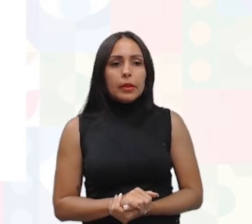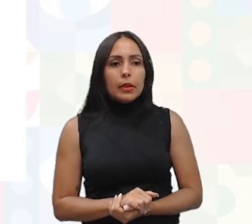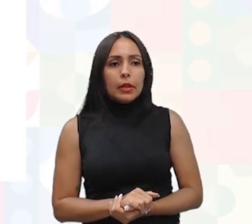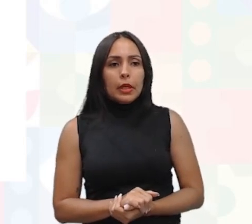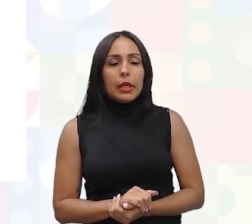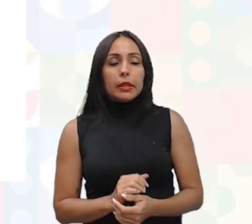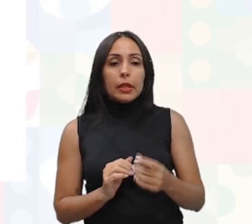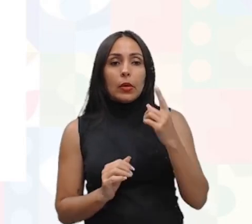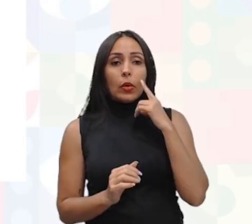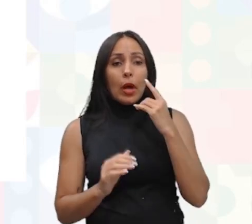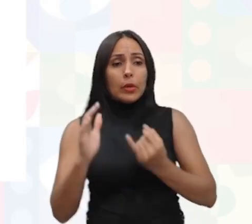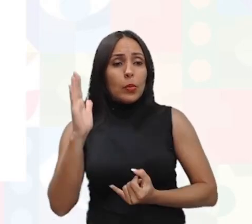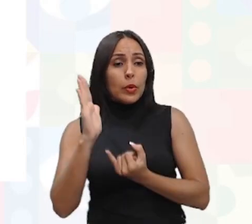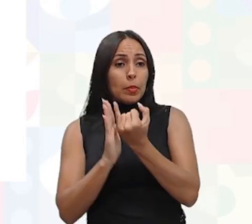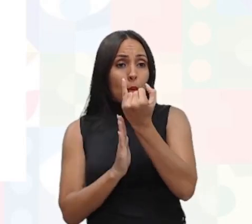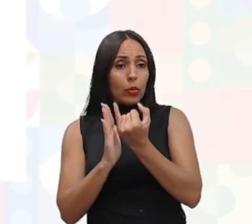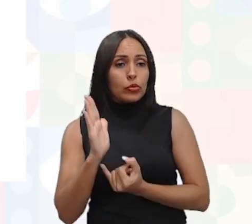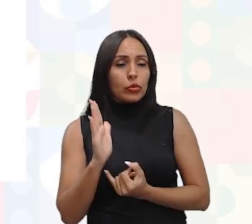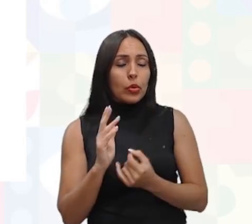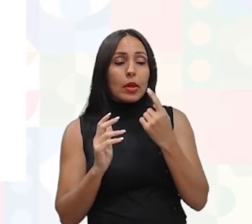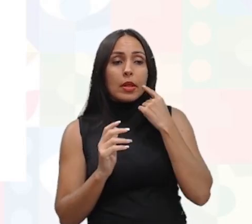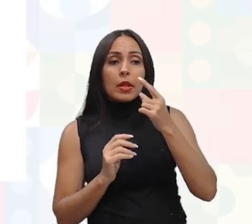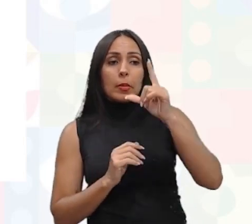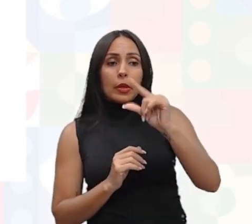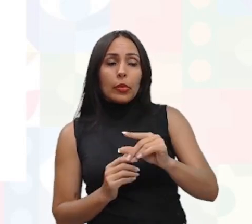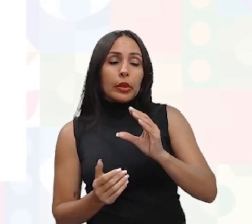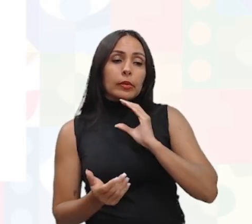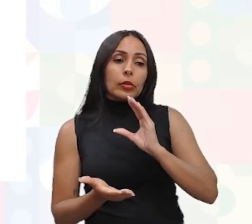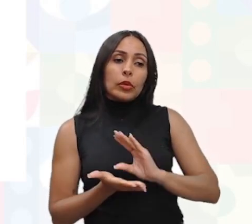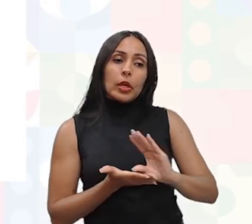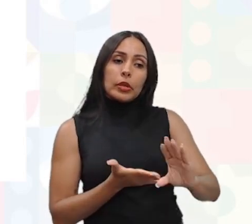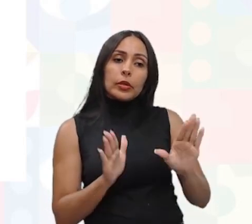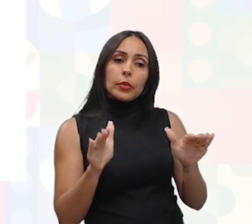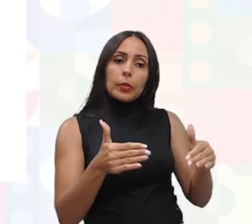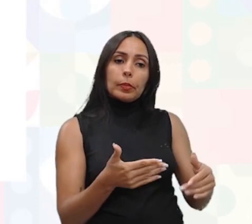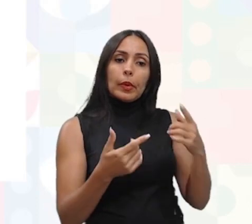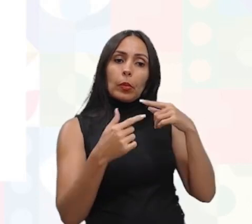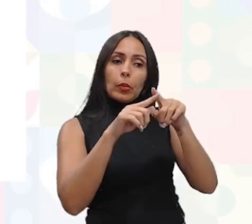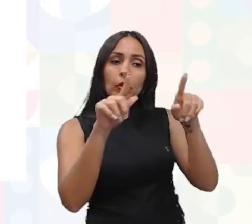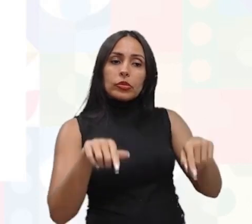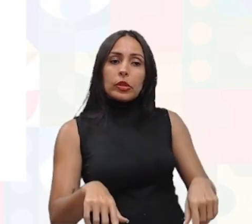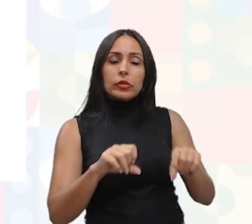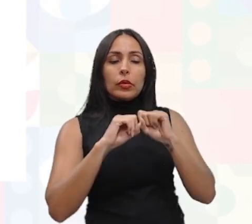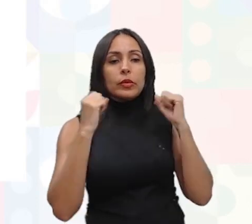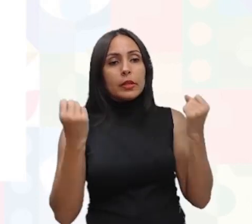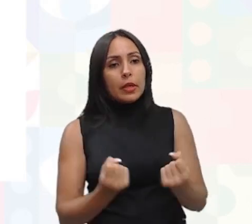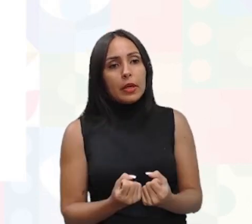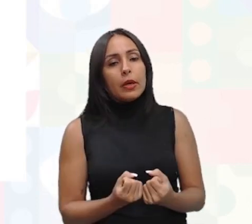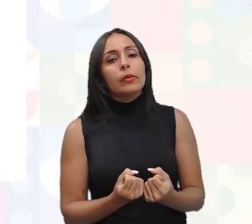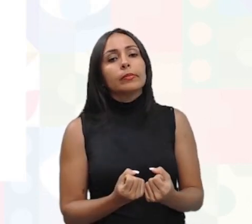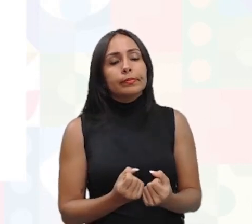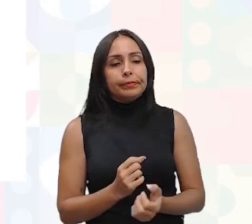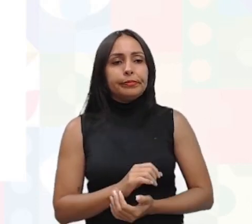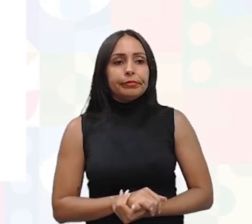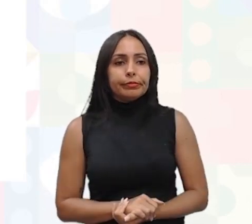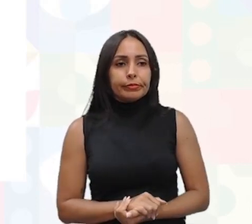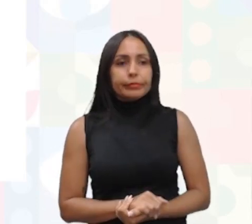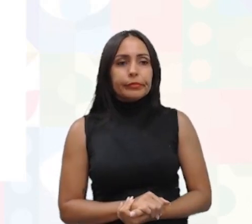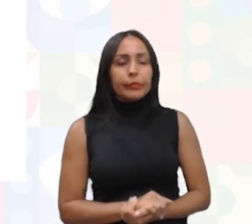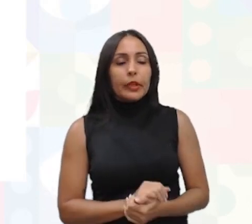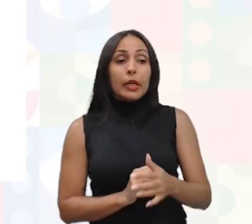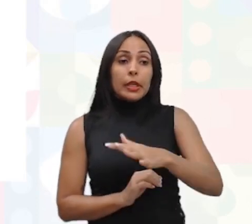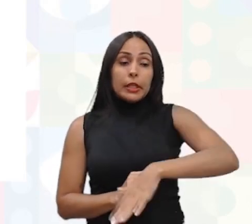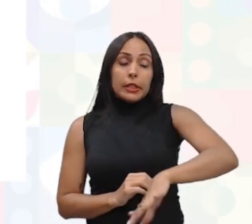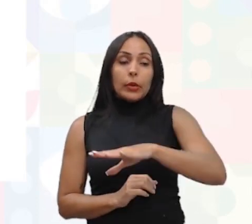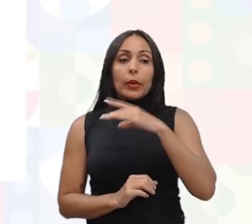impostos quando destina um recurso para um projeto social, quando abre um edital. Então é